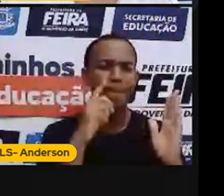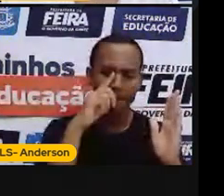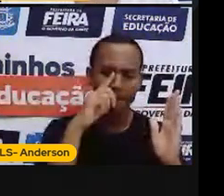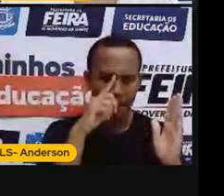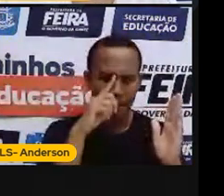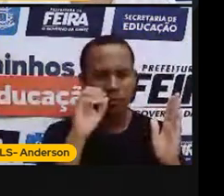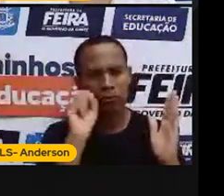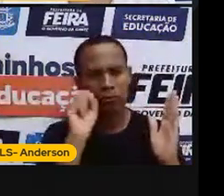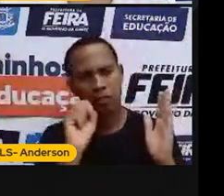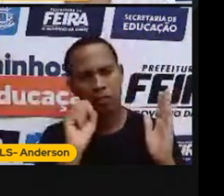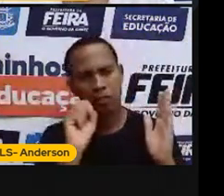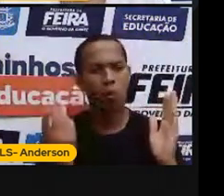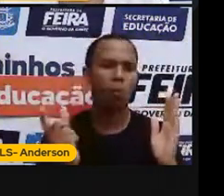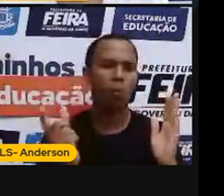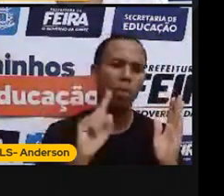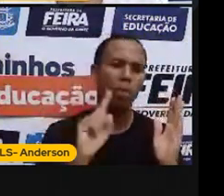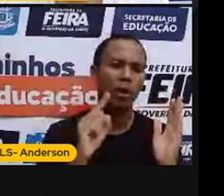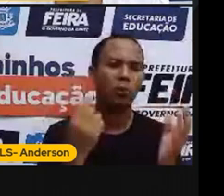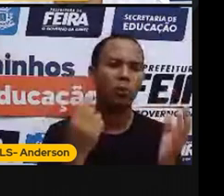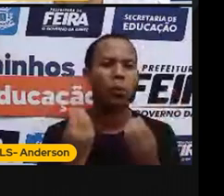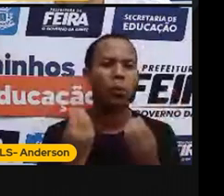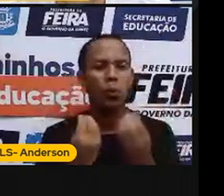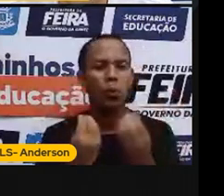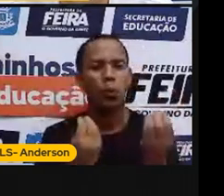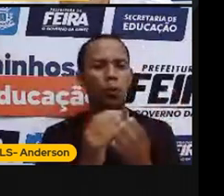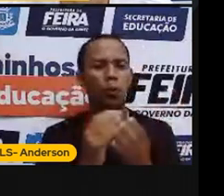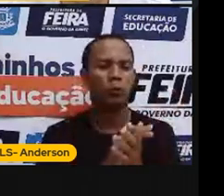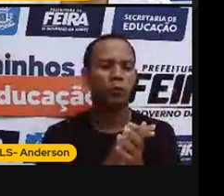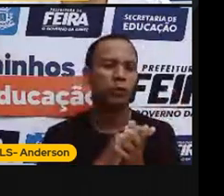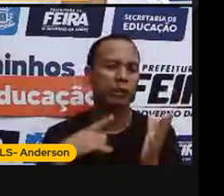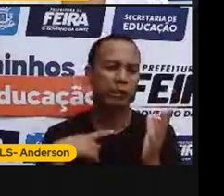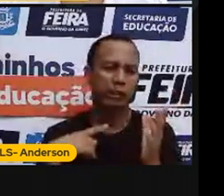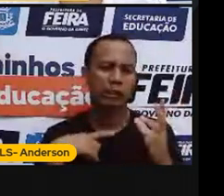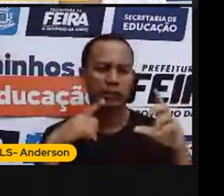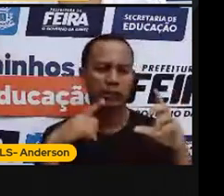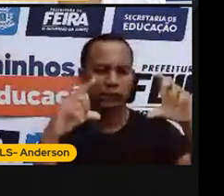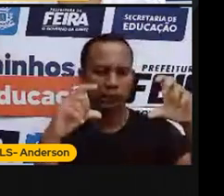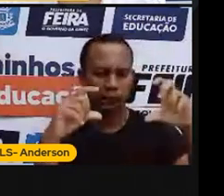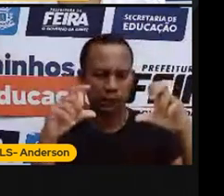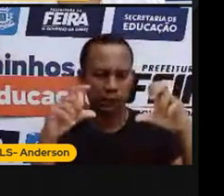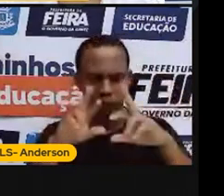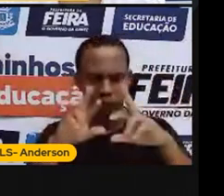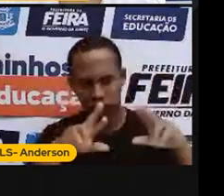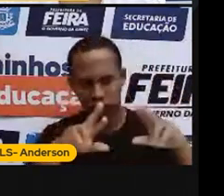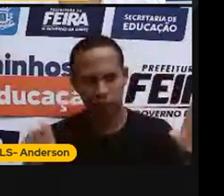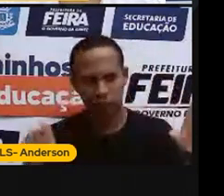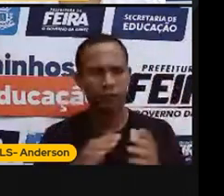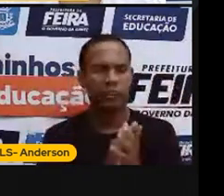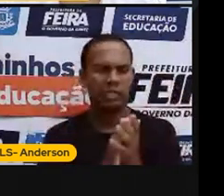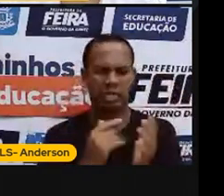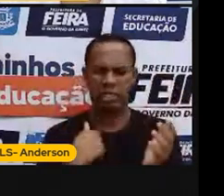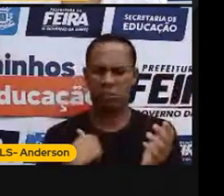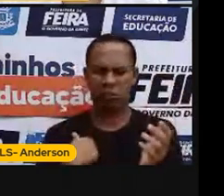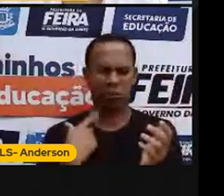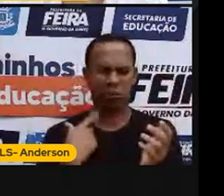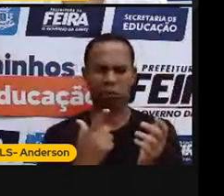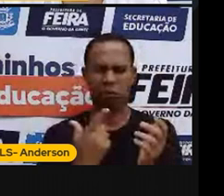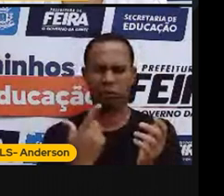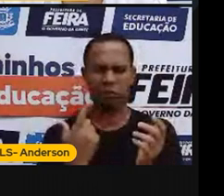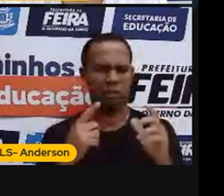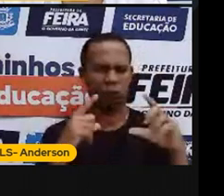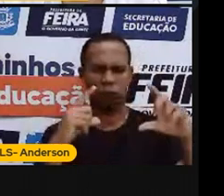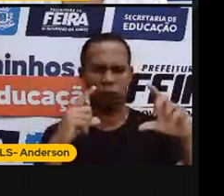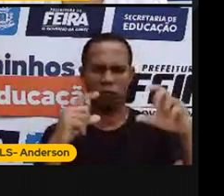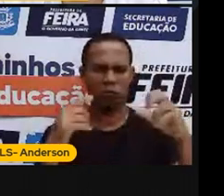tomar muito chá de boldo, o que, é que pode acontecer? E aí, imagem ou fotos ilustrativas. Ah, Pró, não tem. Vamos tirar a foto para colocar aqui